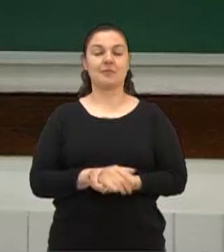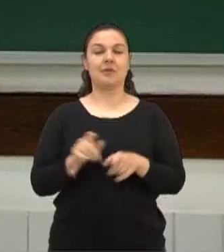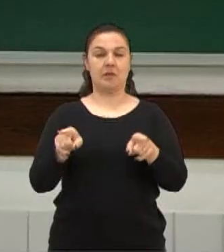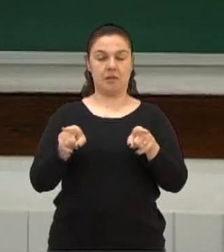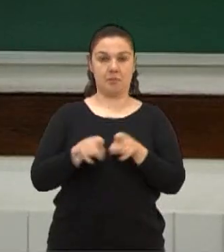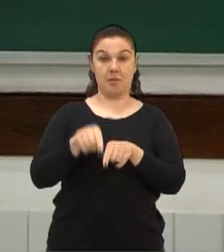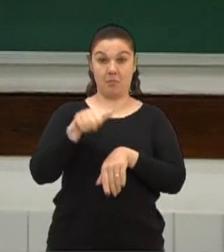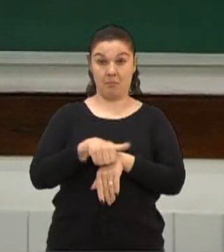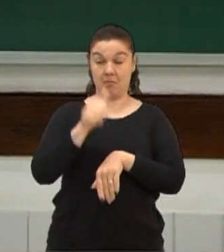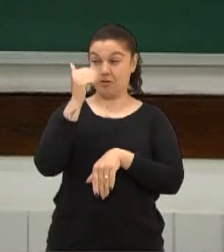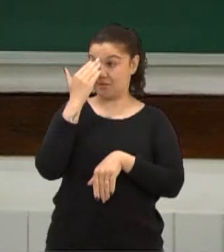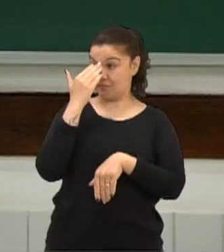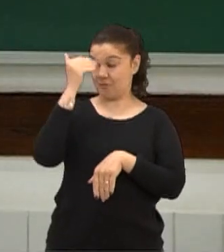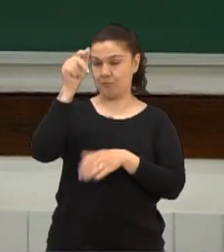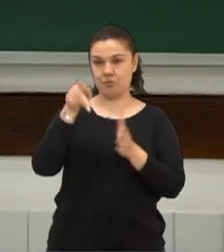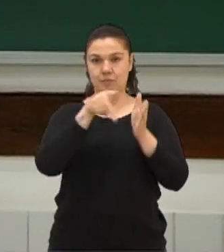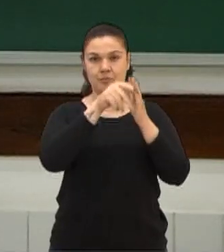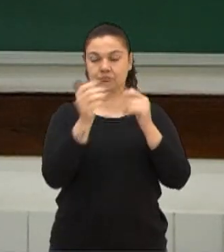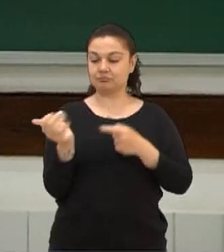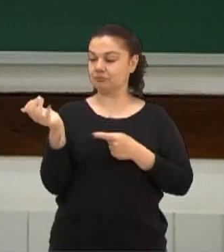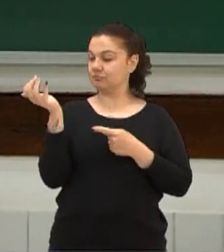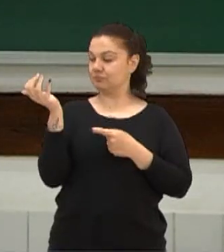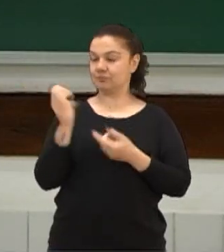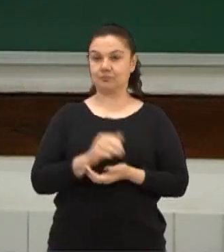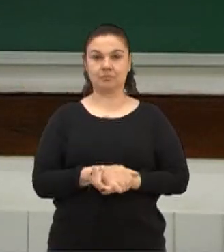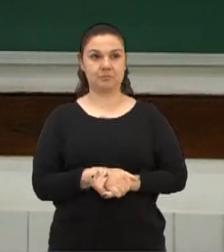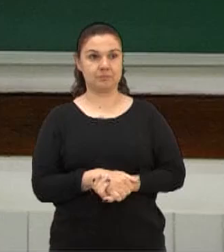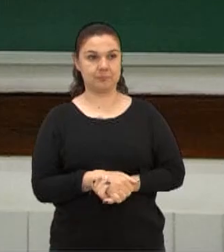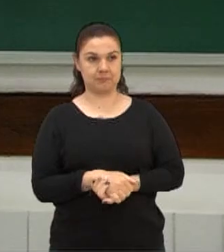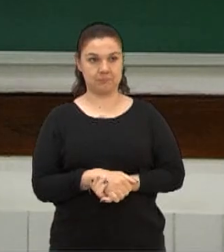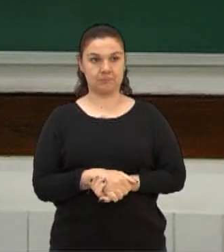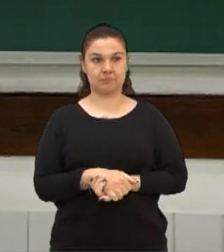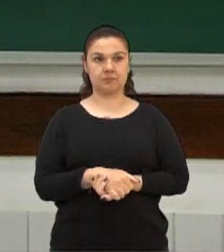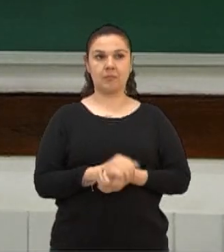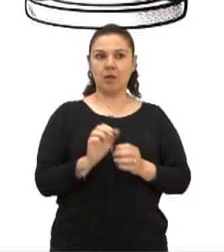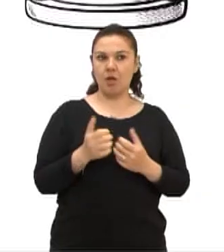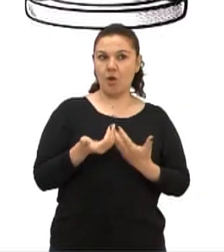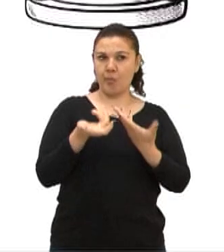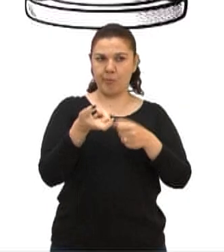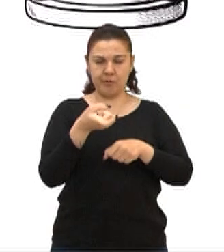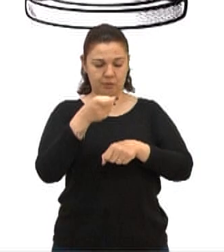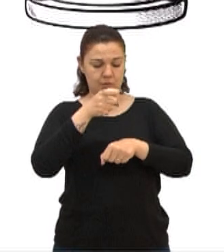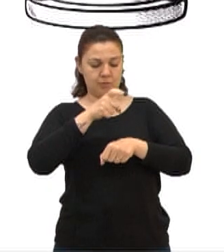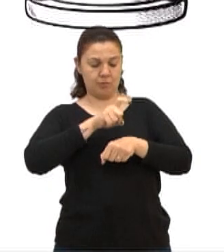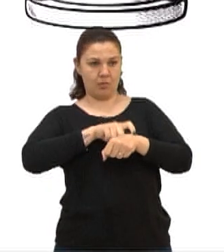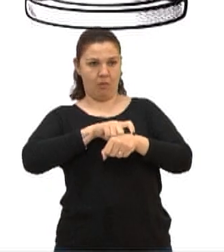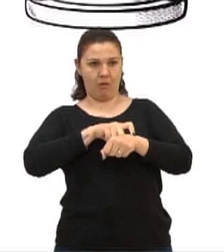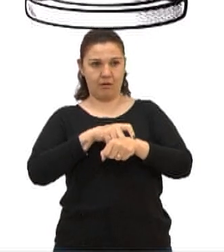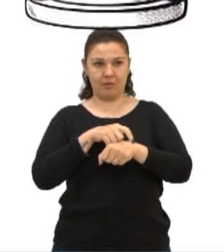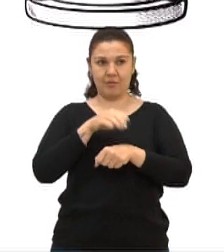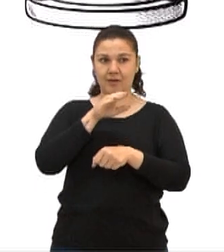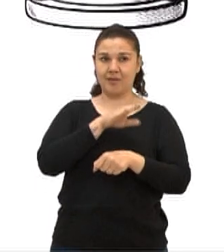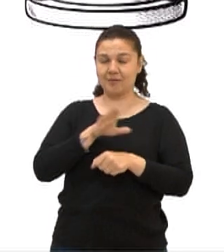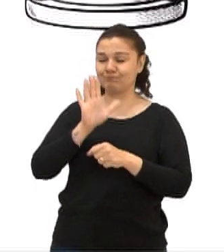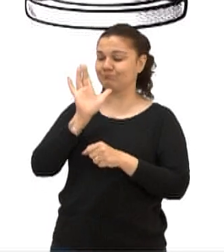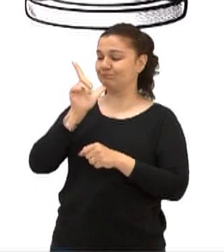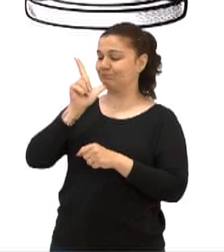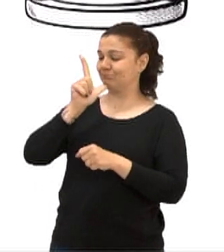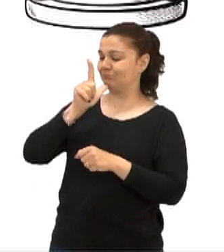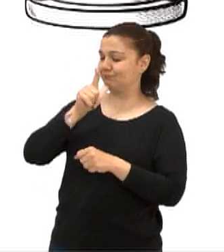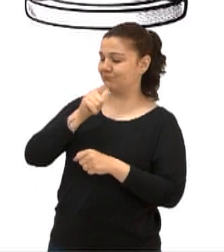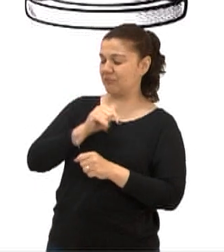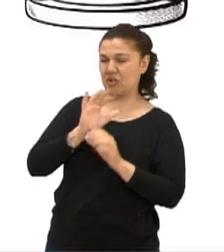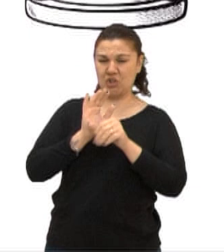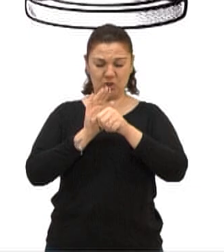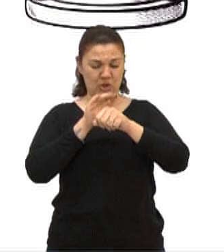um dos sonetos mais conhecidos do William Shakespeare. Quando a hora dobra em triste tardo toque, e em